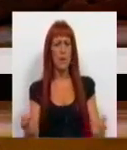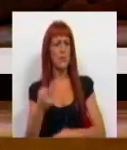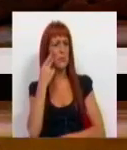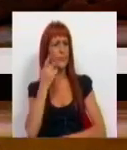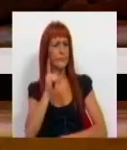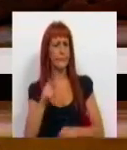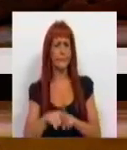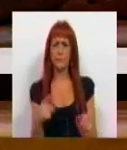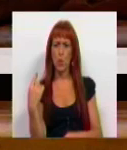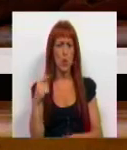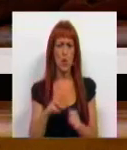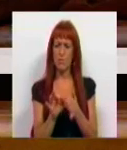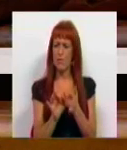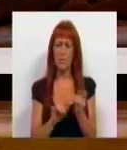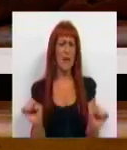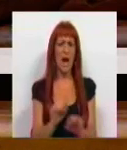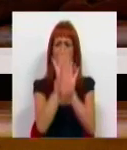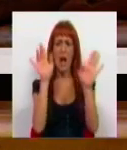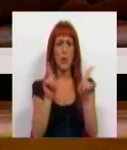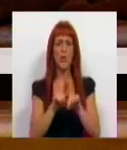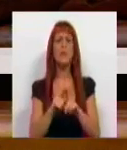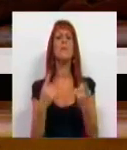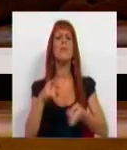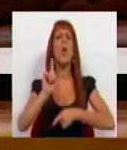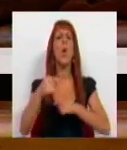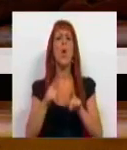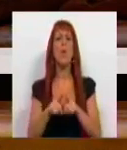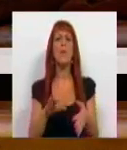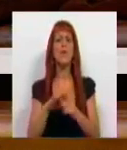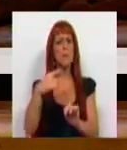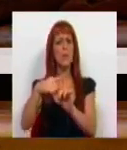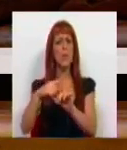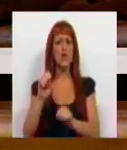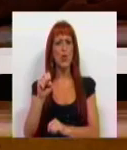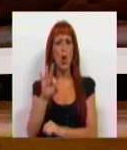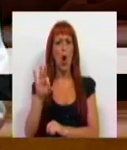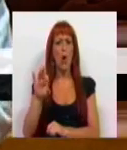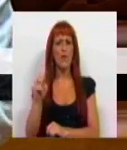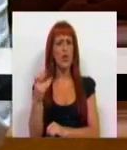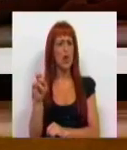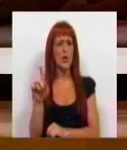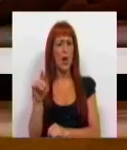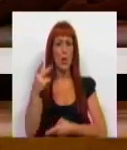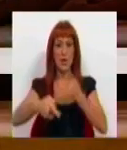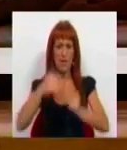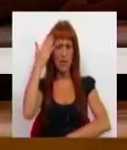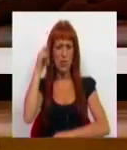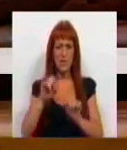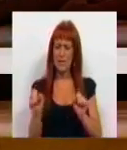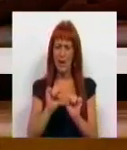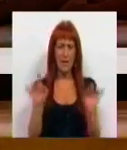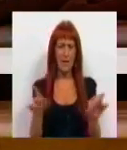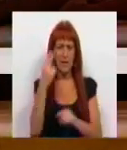se vê, não há um único critério claro para o que seria uma utilização benigna de um offshore. Mas a avaliação moral é